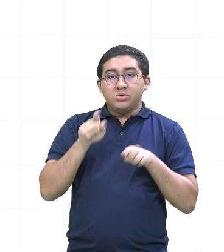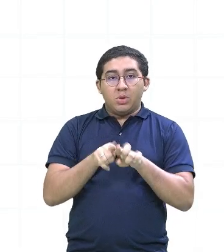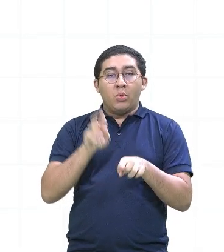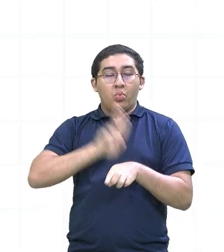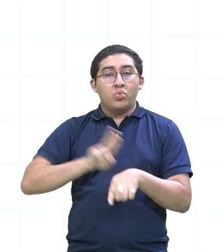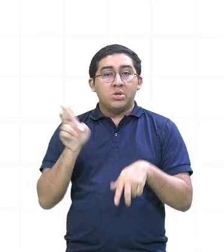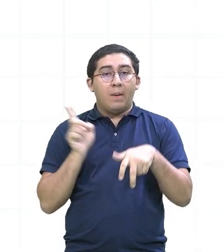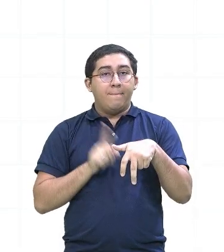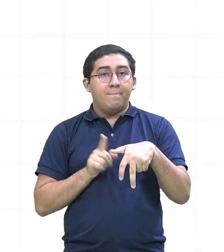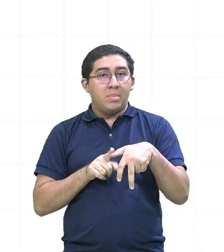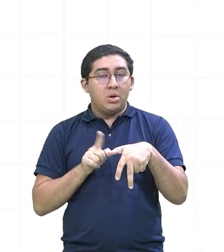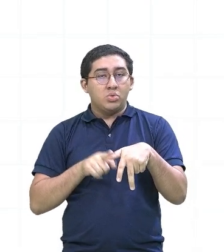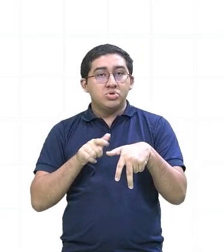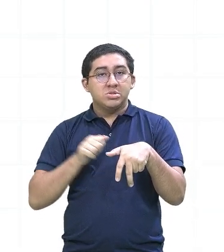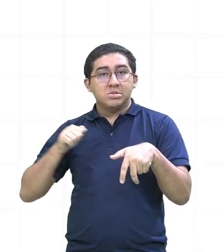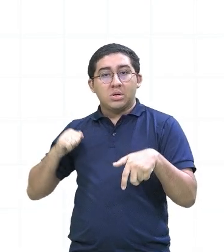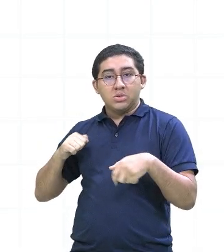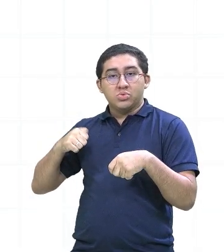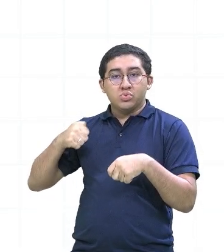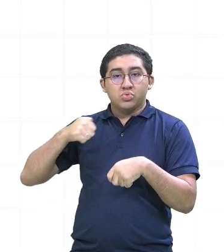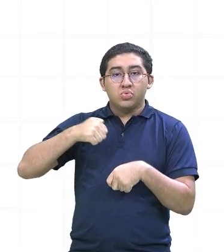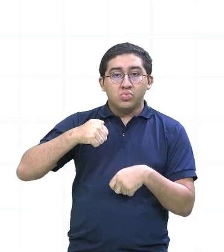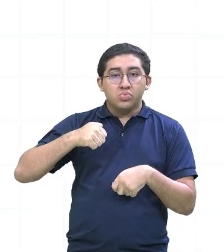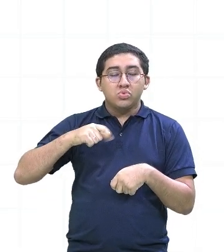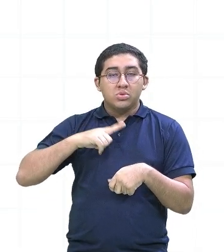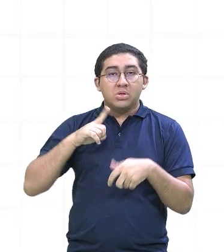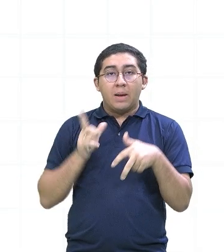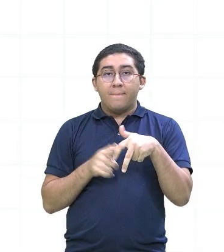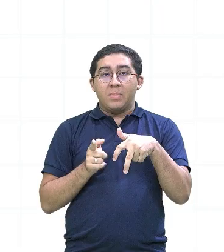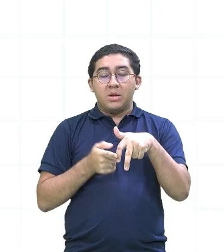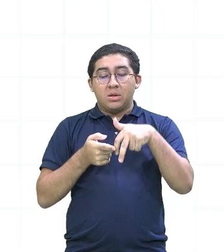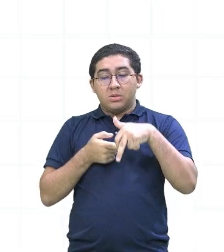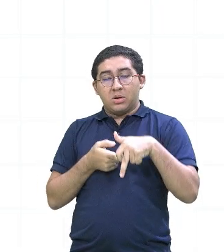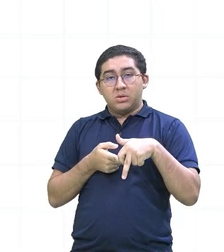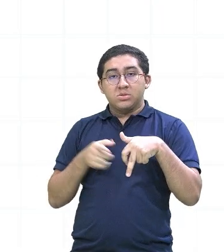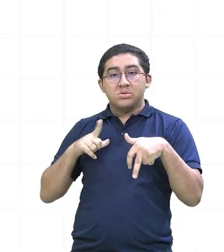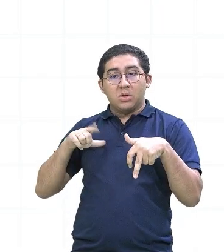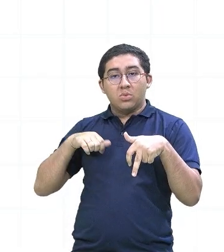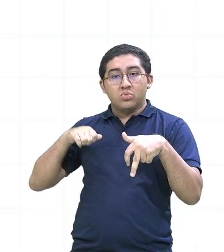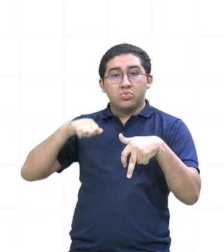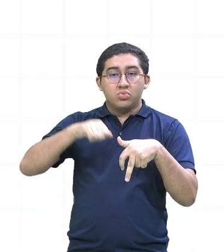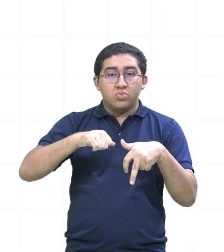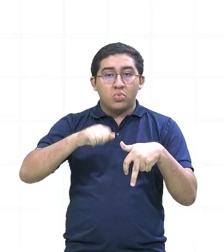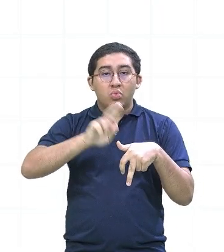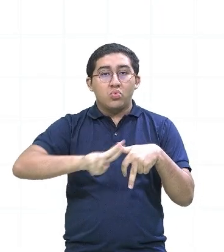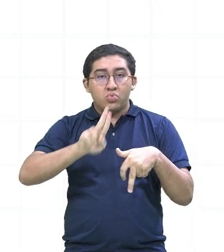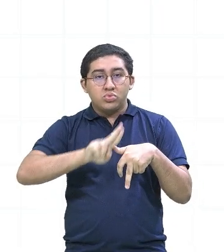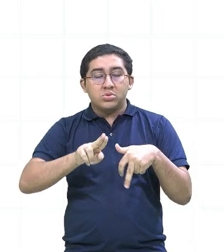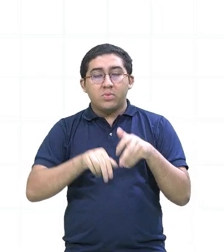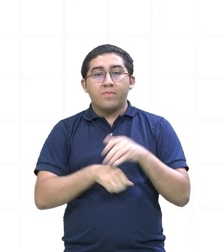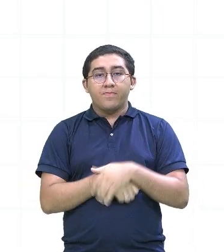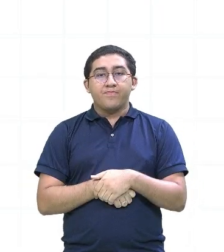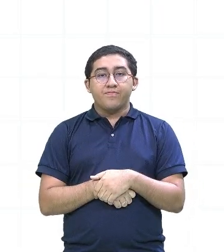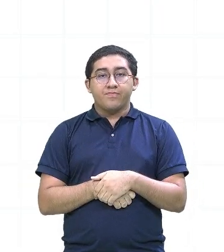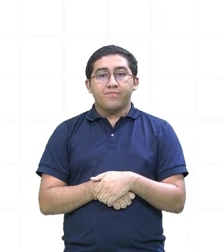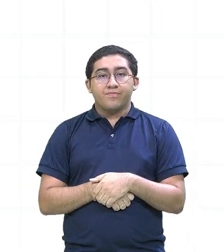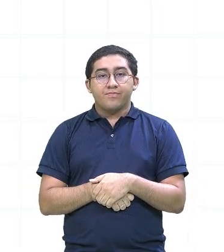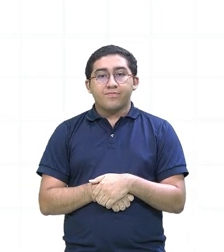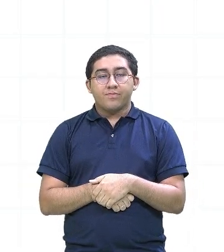de trás da base. Então, você tem a perna que está para trás, você soca utilizando a mão que está atrás